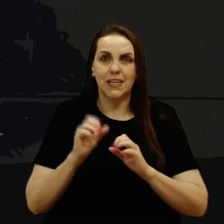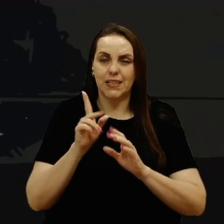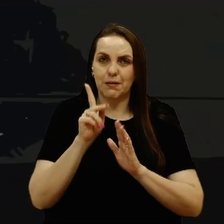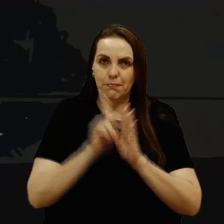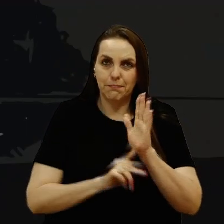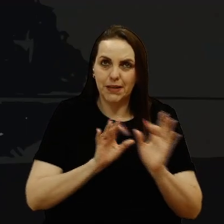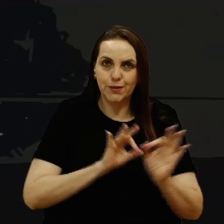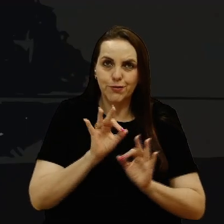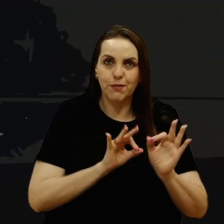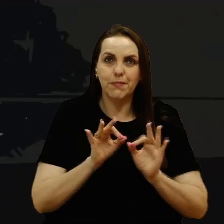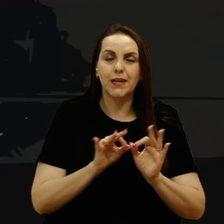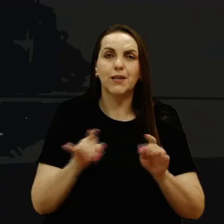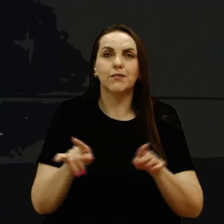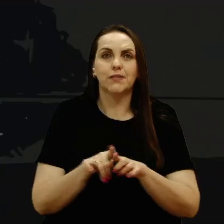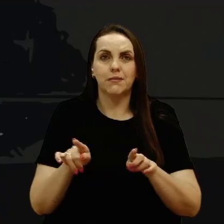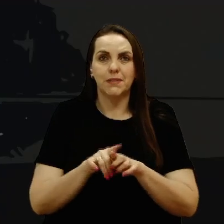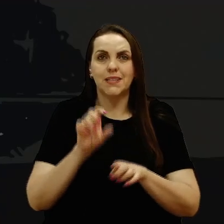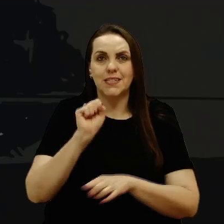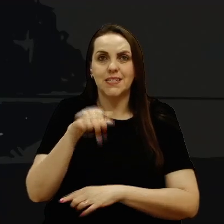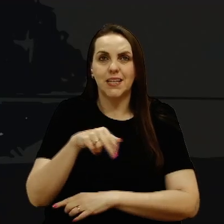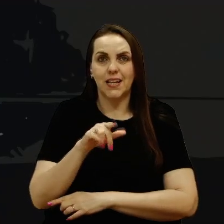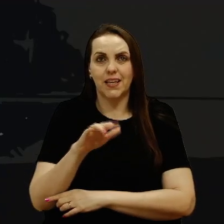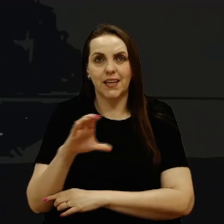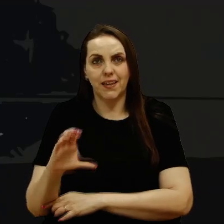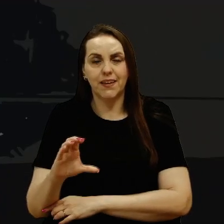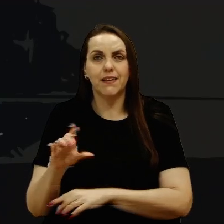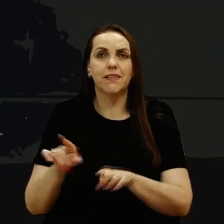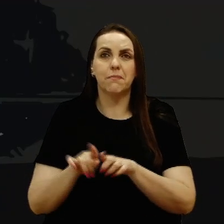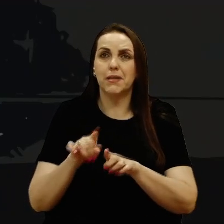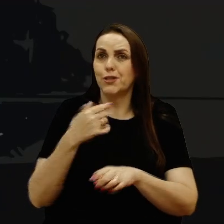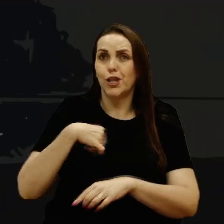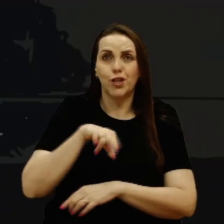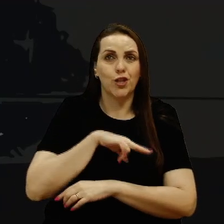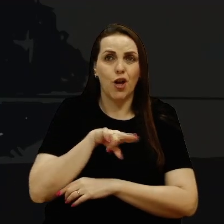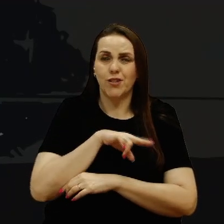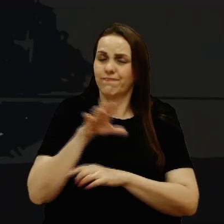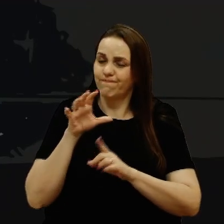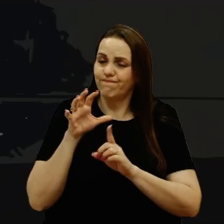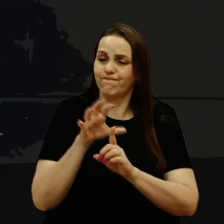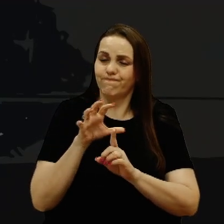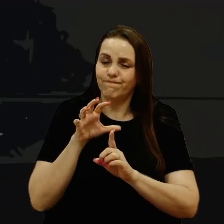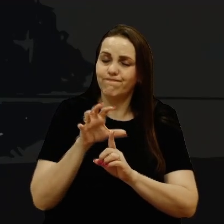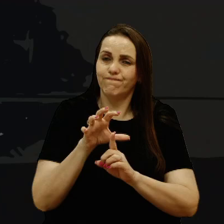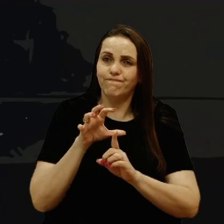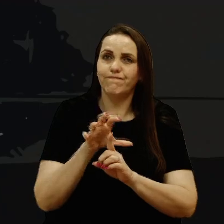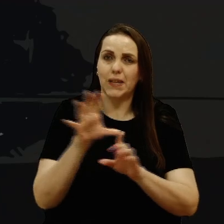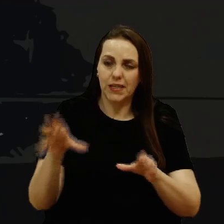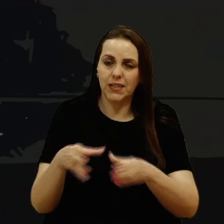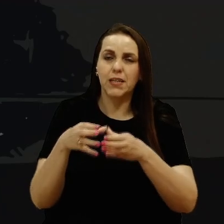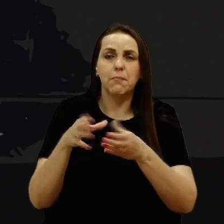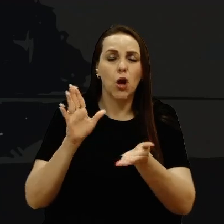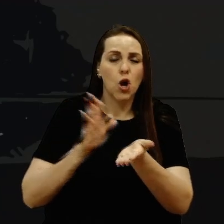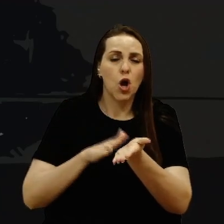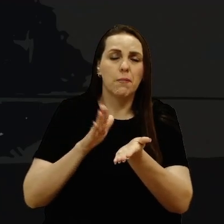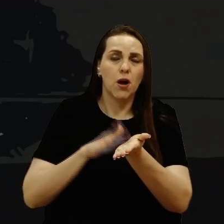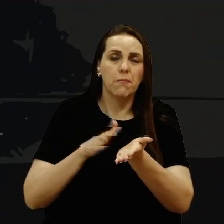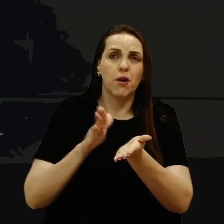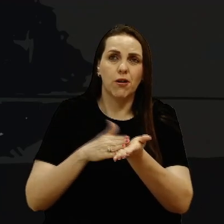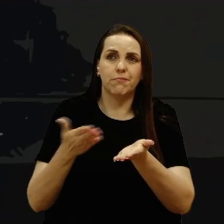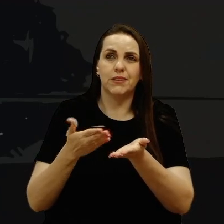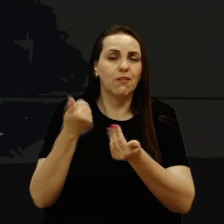né? Mas, se não fosse a nossa equipe pressionar e cobrar esse valor, estava perdido, a gente não ia construir a UBS de Vila